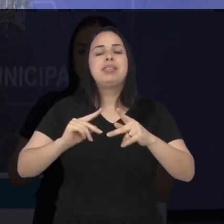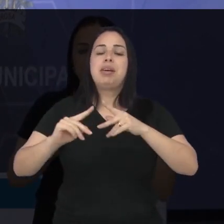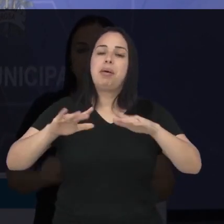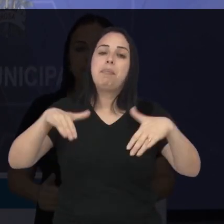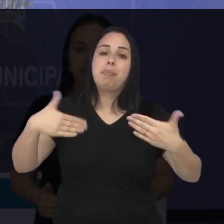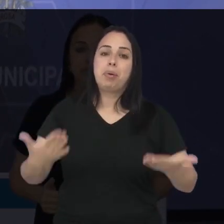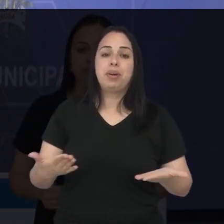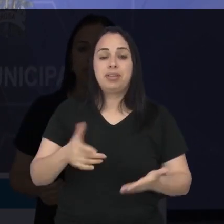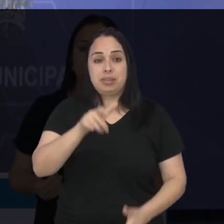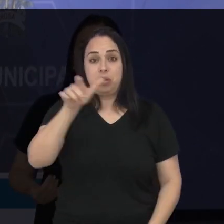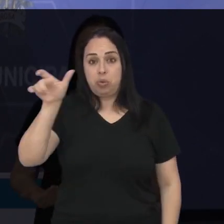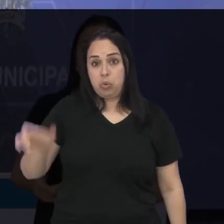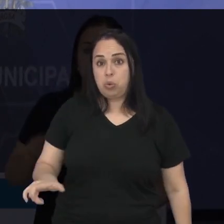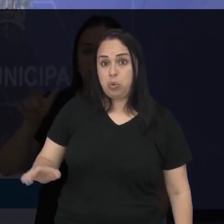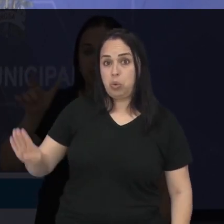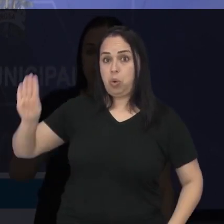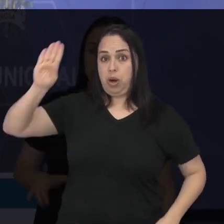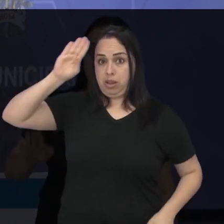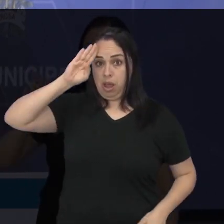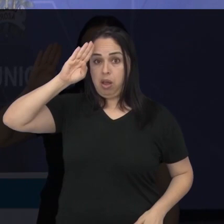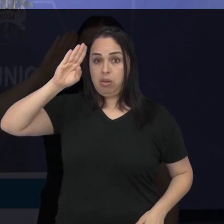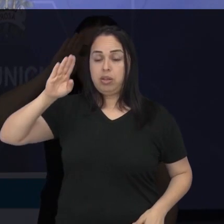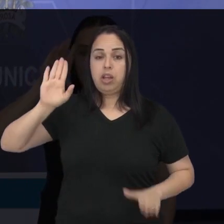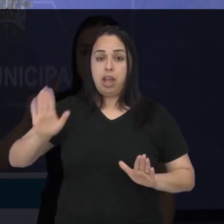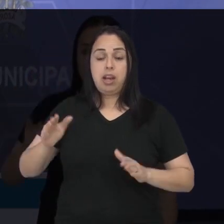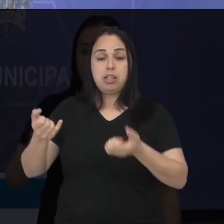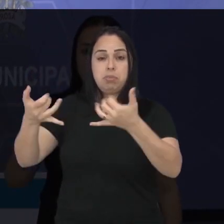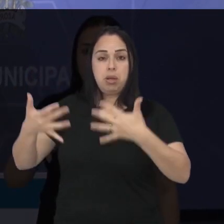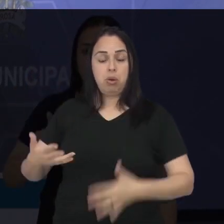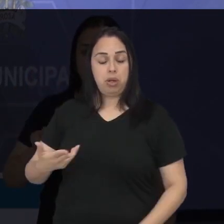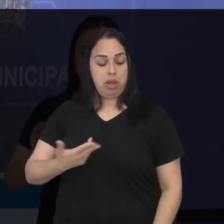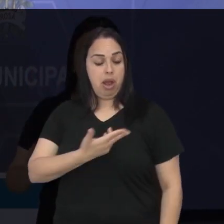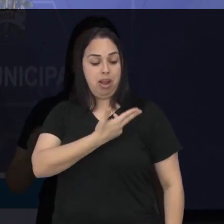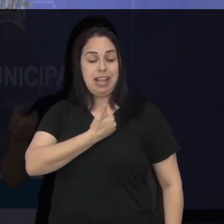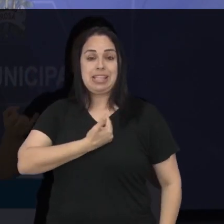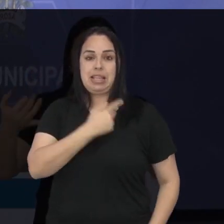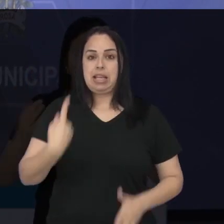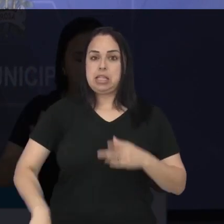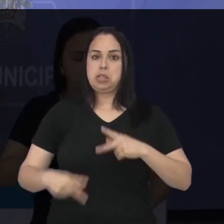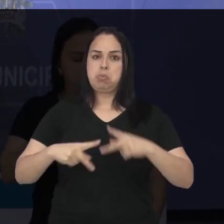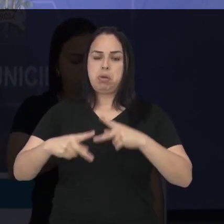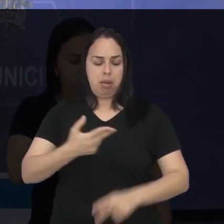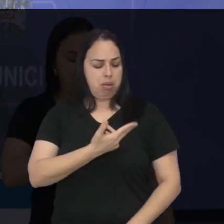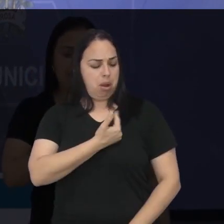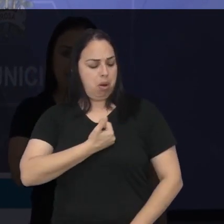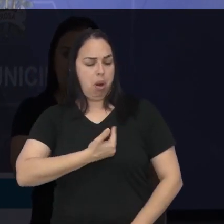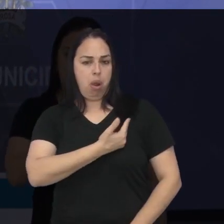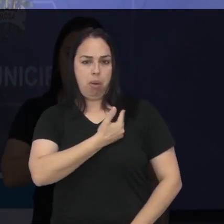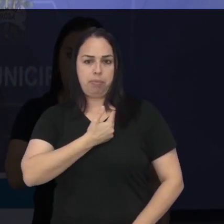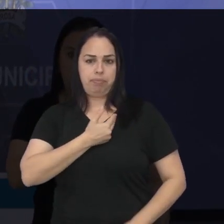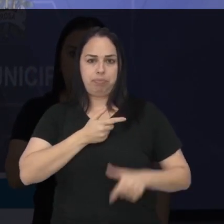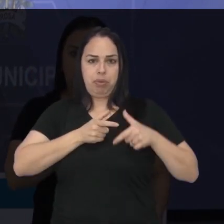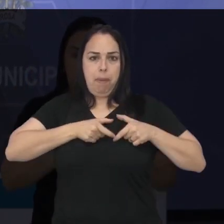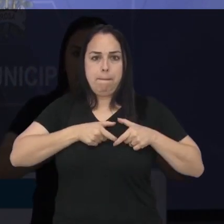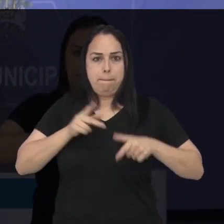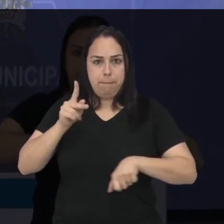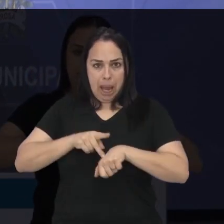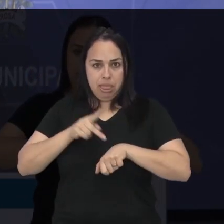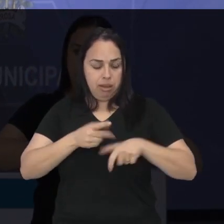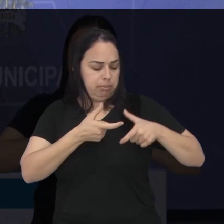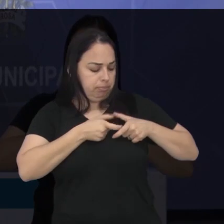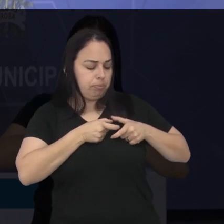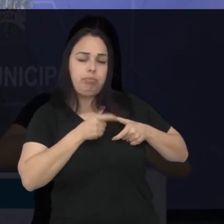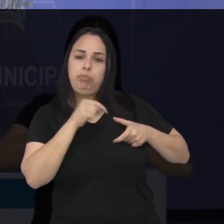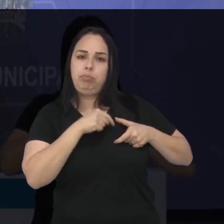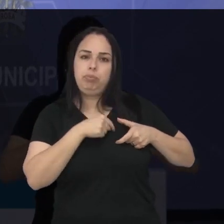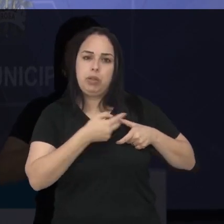O listão, que o coronel Hugo já citou aqui, o listão do brasão do município de São José dos Campos, aquele listão prata no